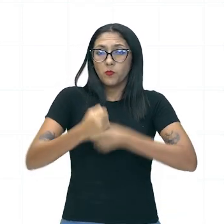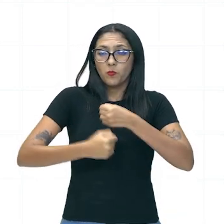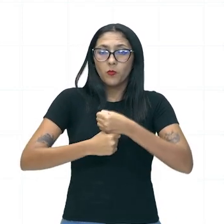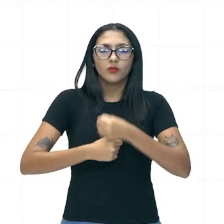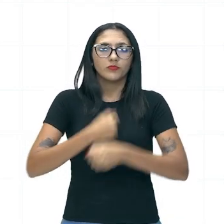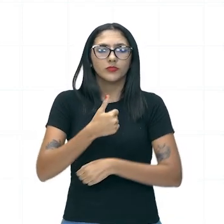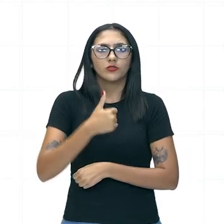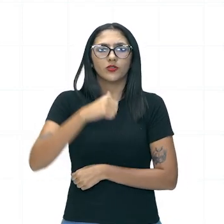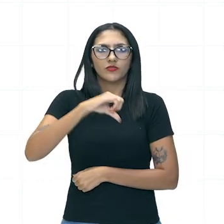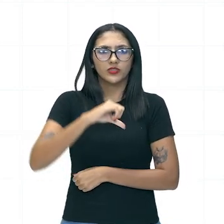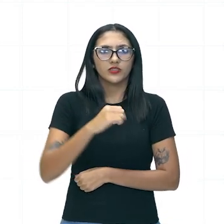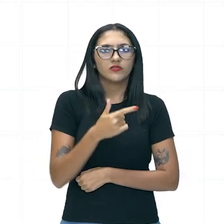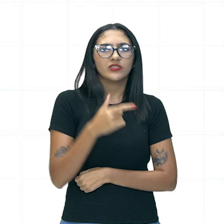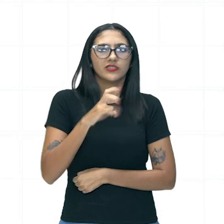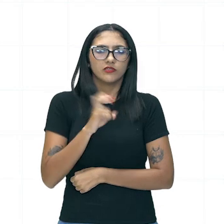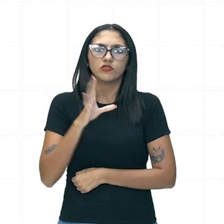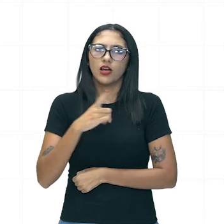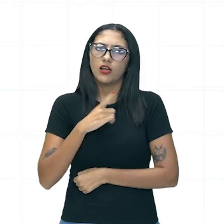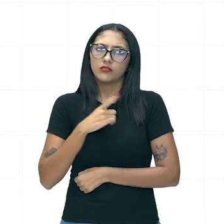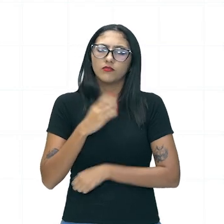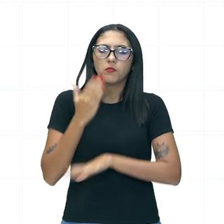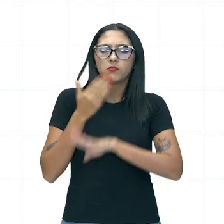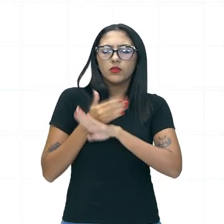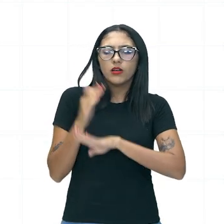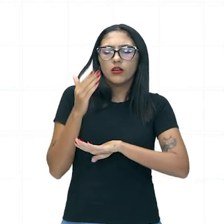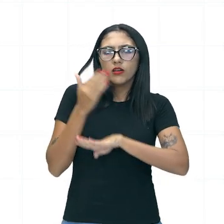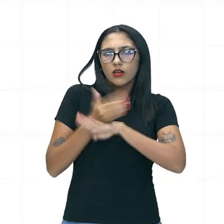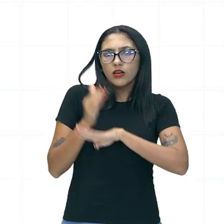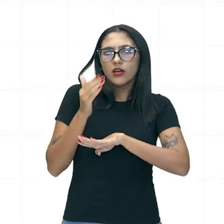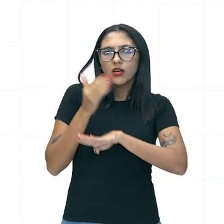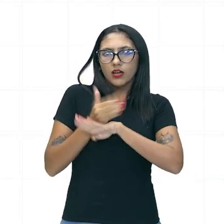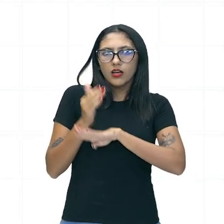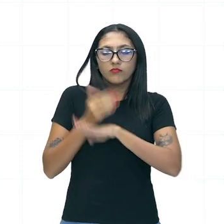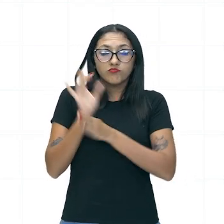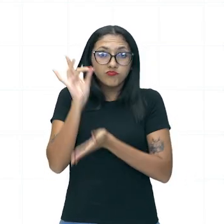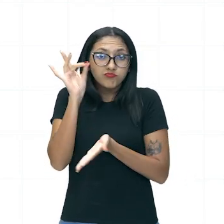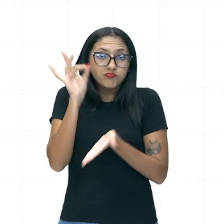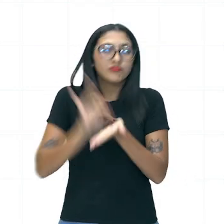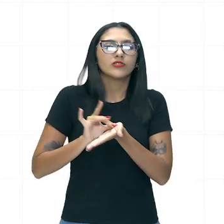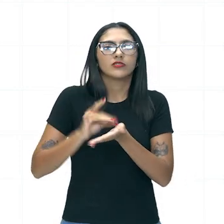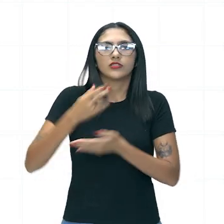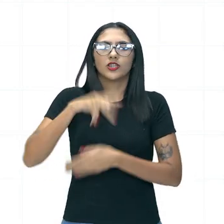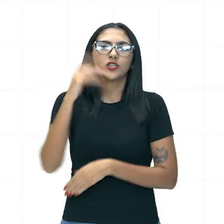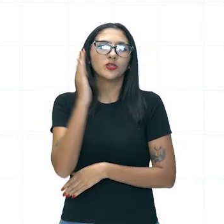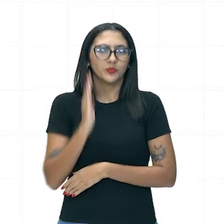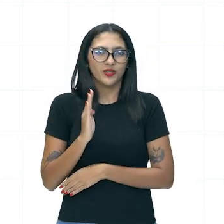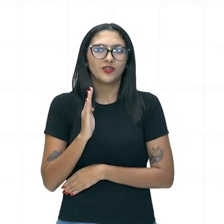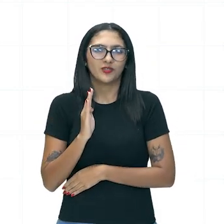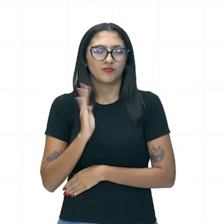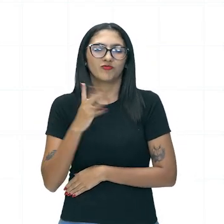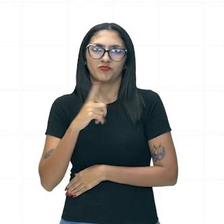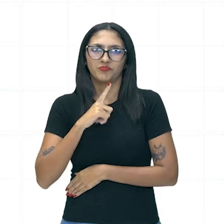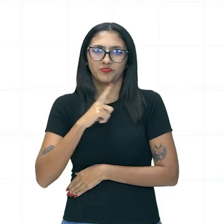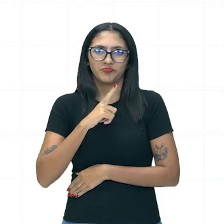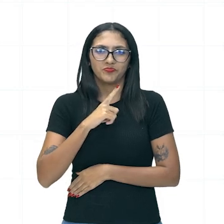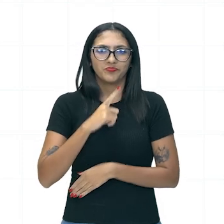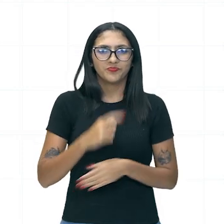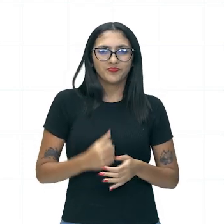jogado regularmente no Brasil, ou seja, de maneira oficial, né, regular. Em